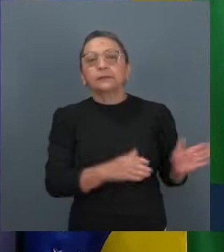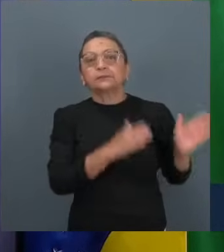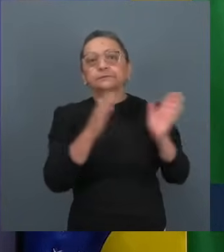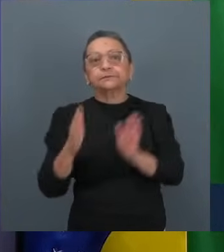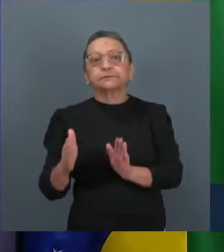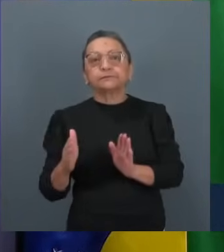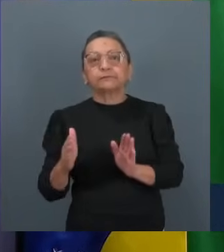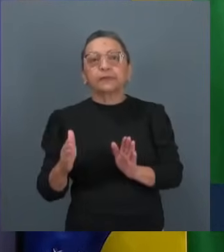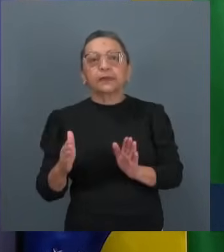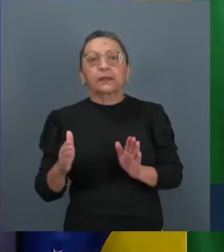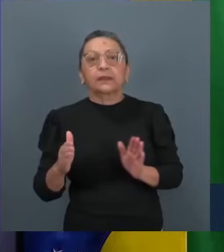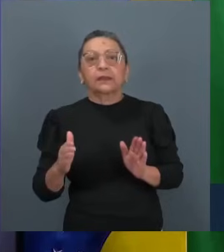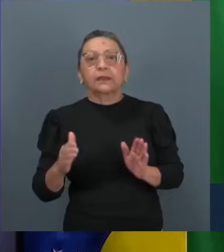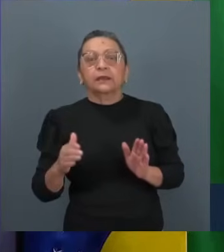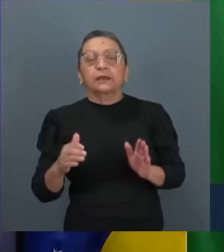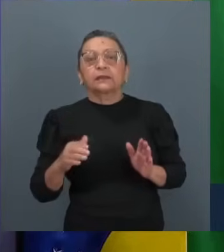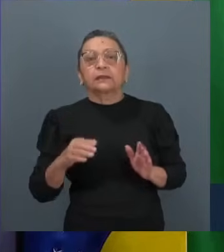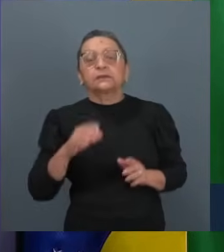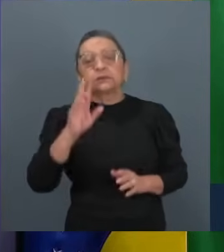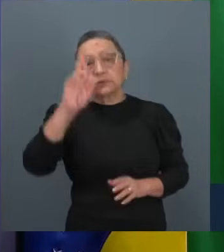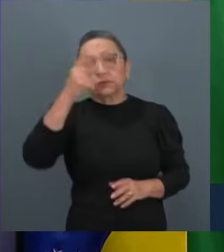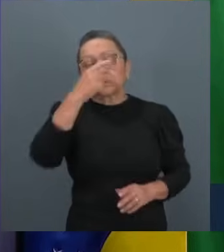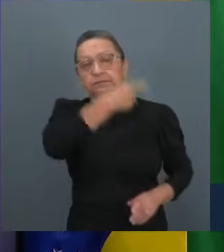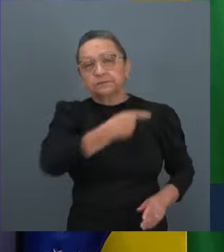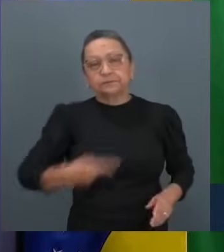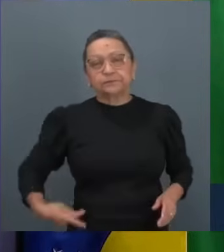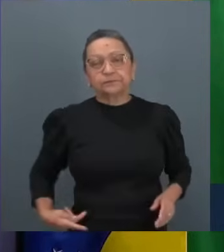aqui nessa casa. Senhor presidente,